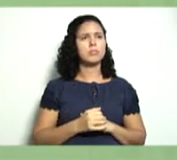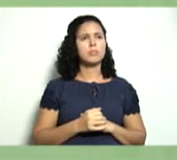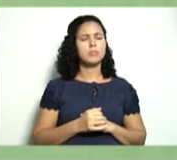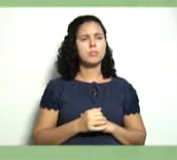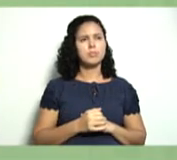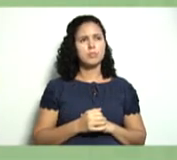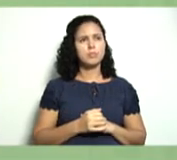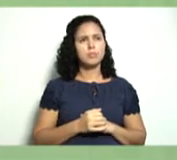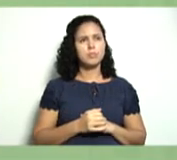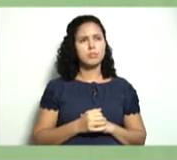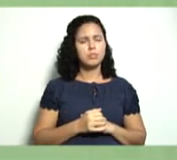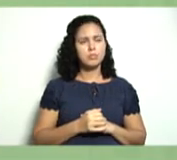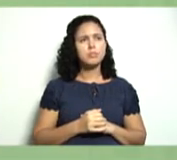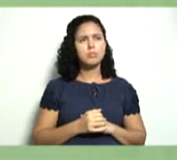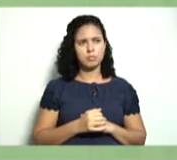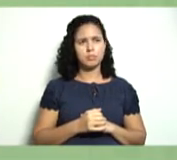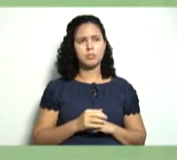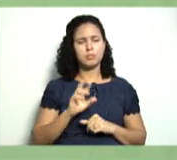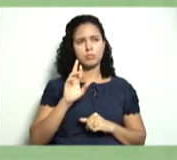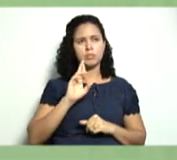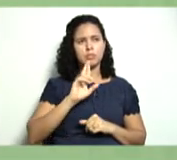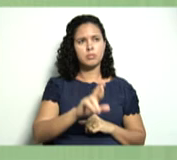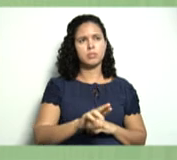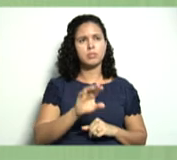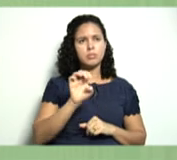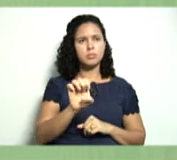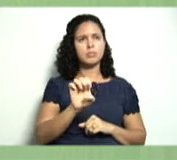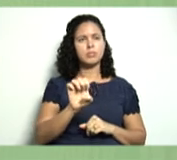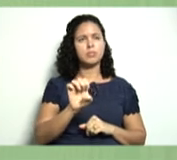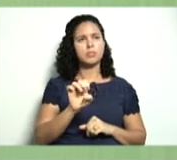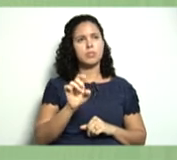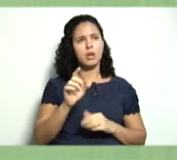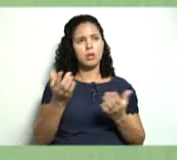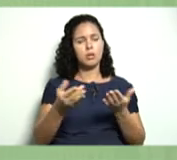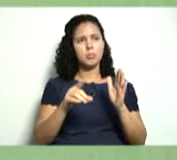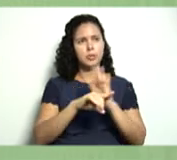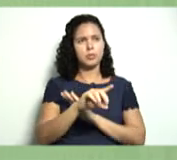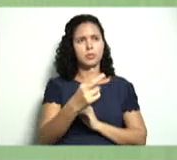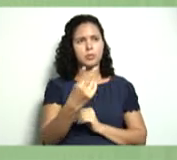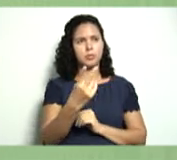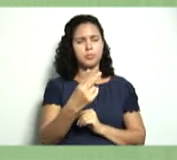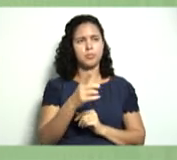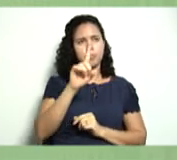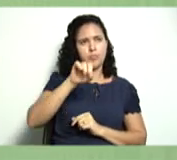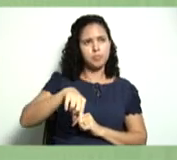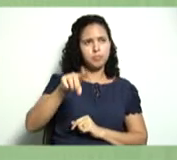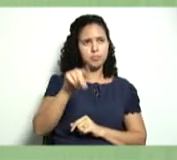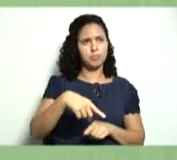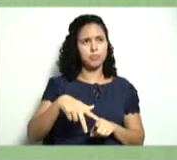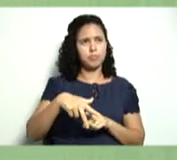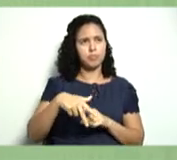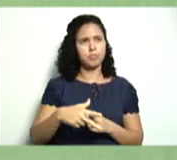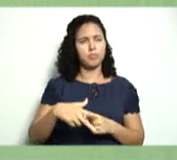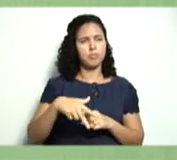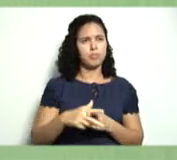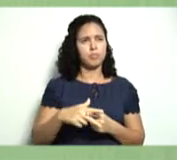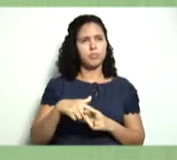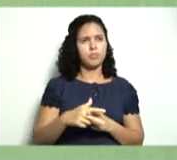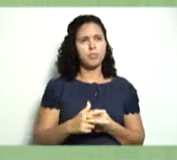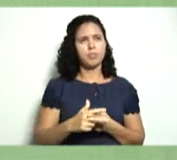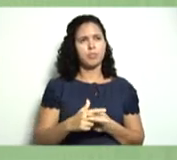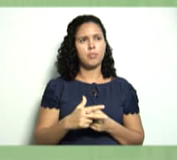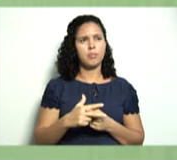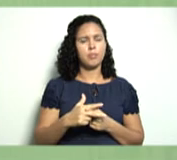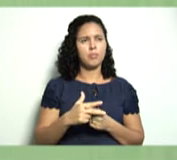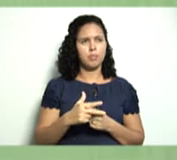a resposta desse mal né isso continuando a questão 2 mark a ferramenta lamarca